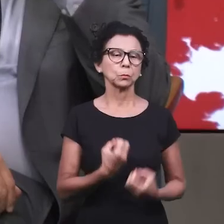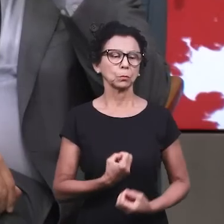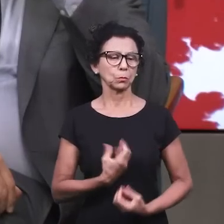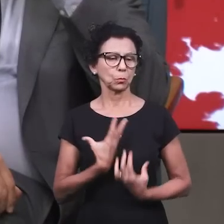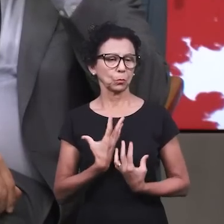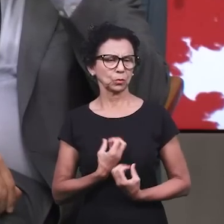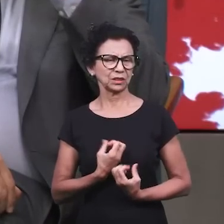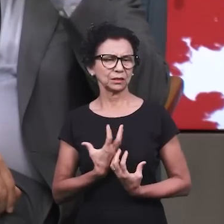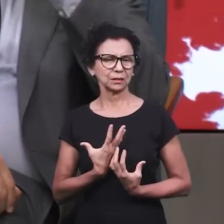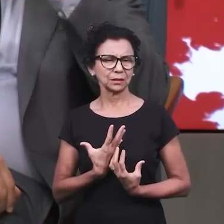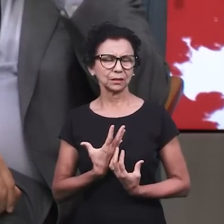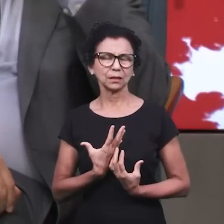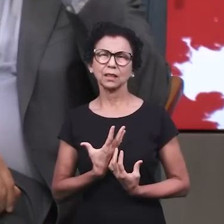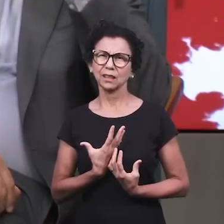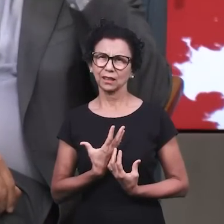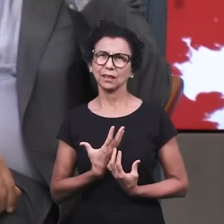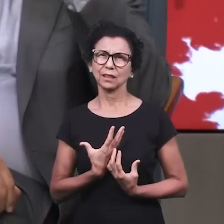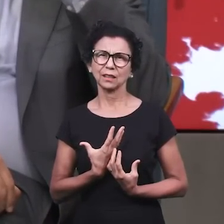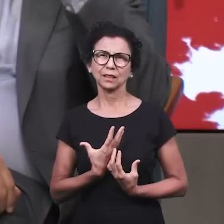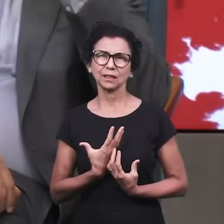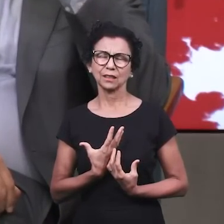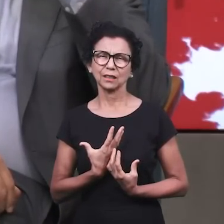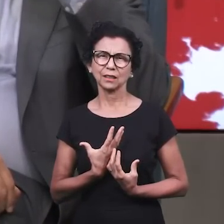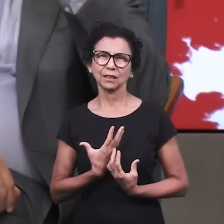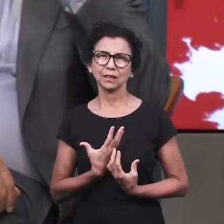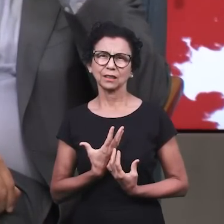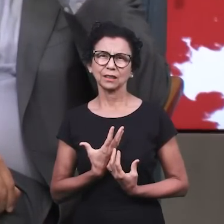poesia, mas o louvor